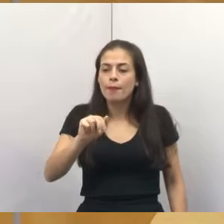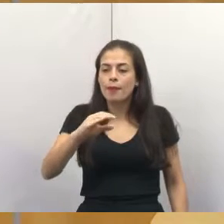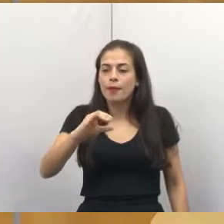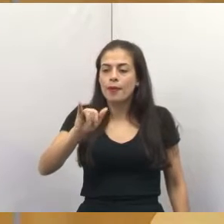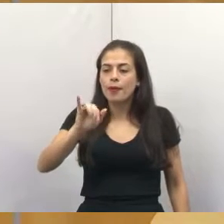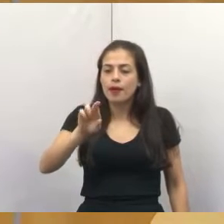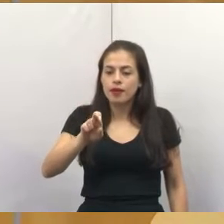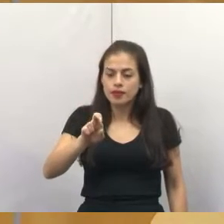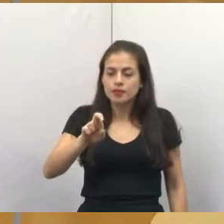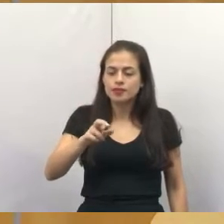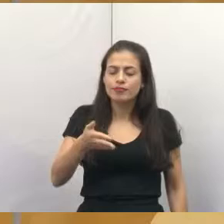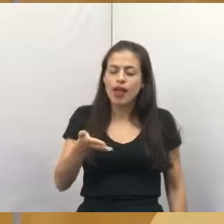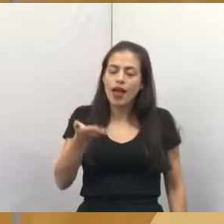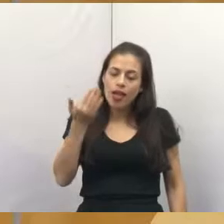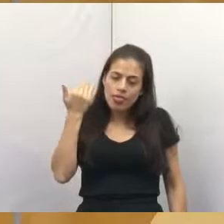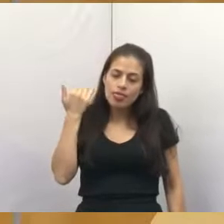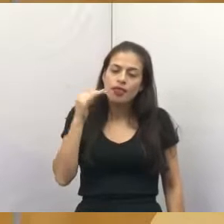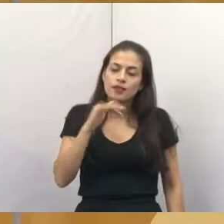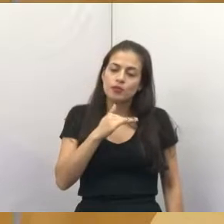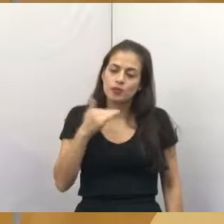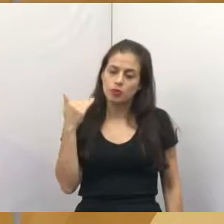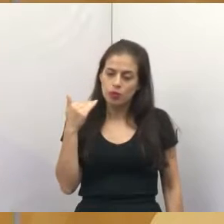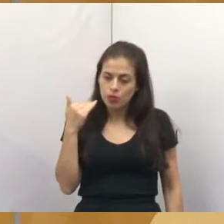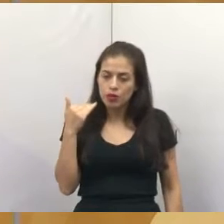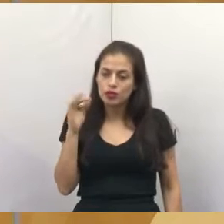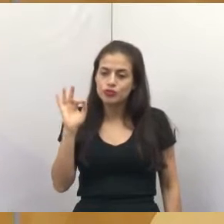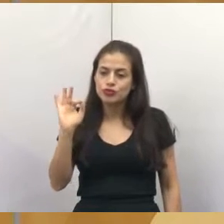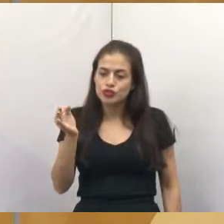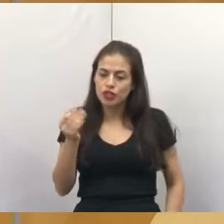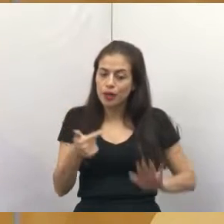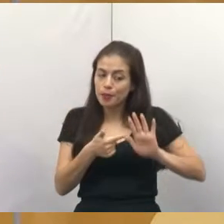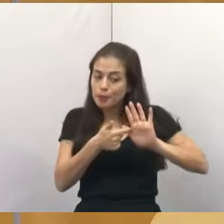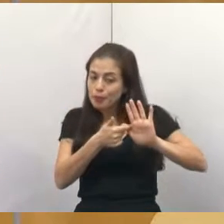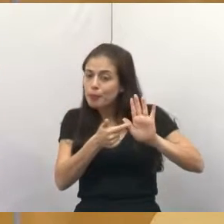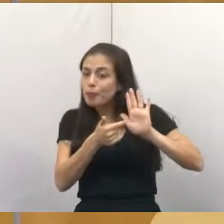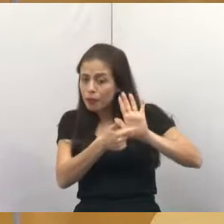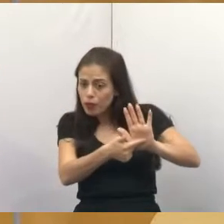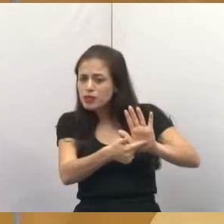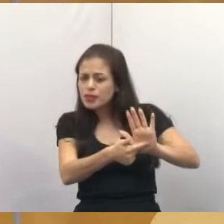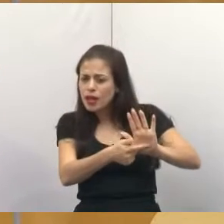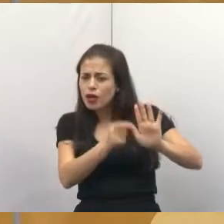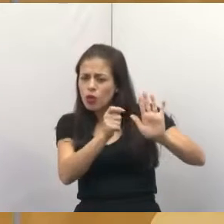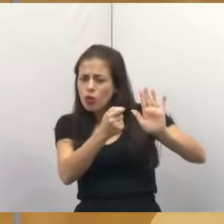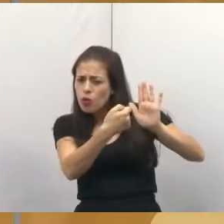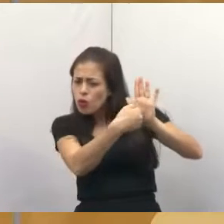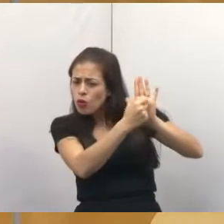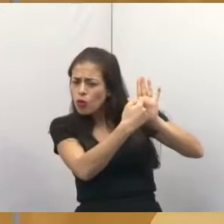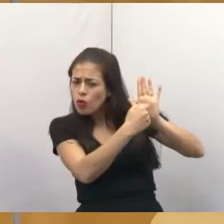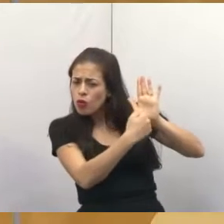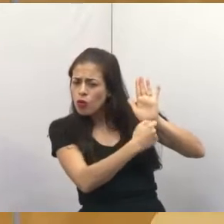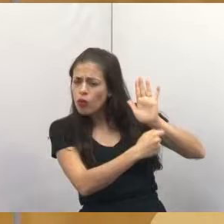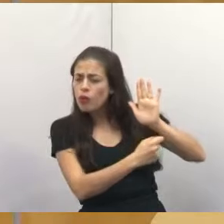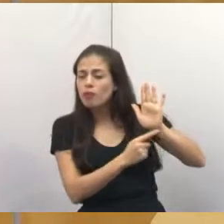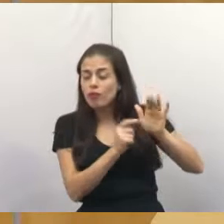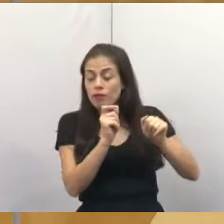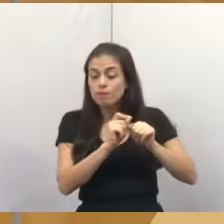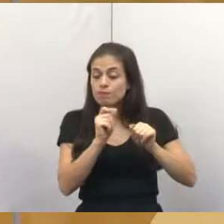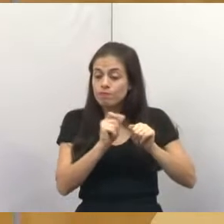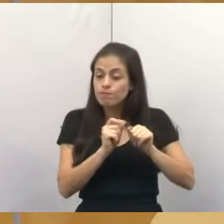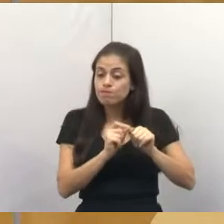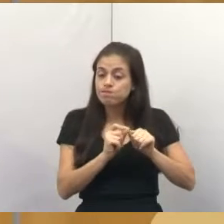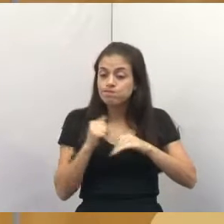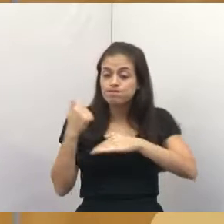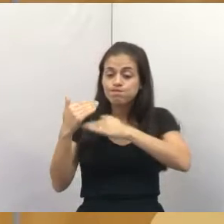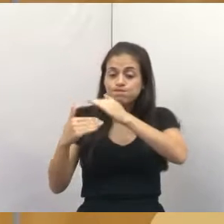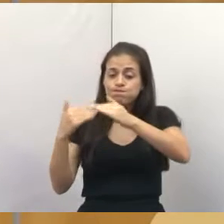que antes do seu falecimento já havia apontado que tinha anotações para serem feitas ao